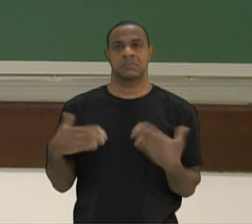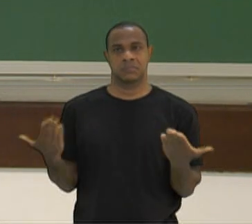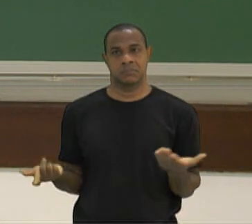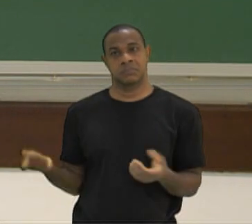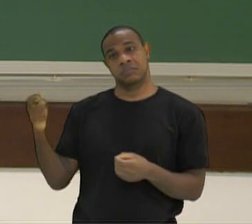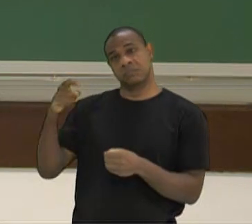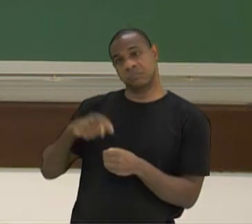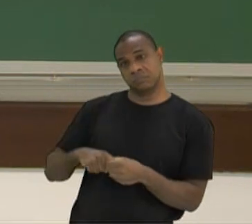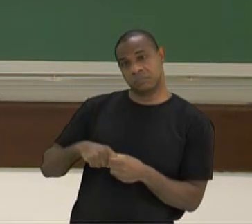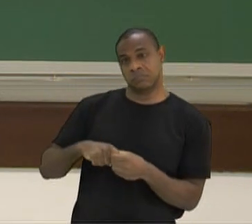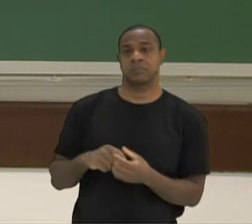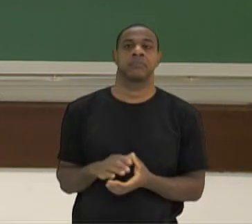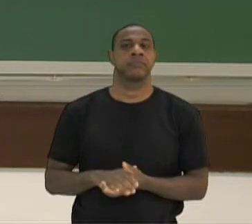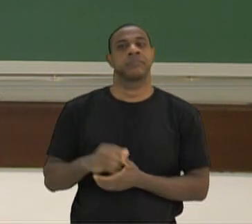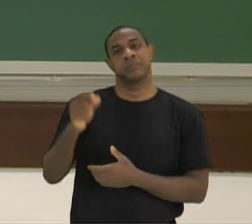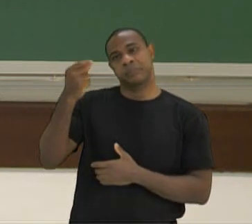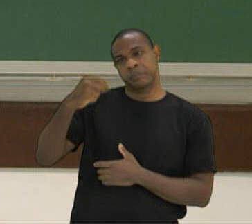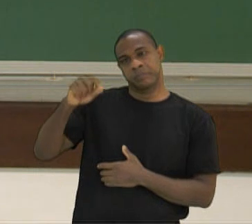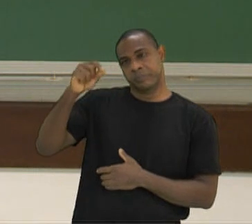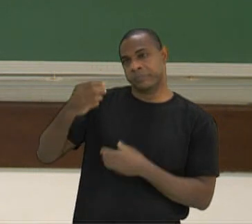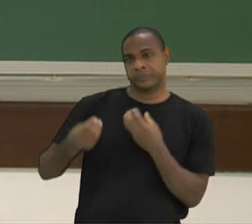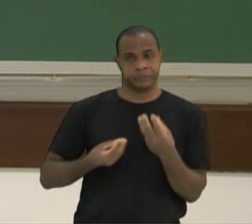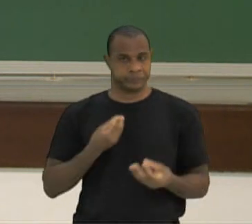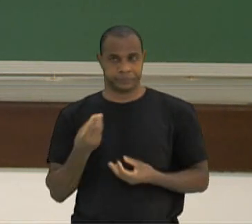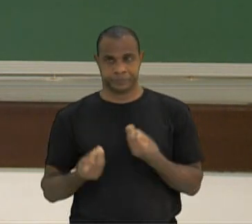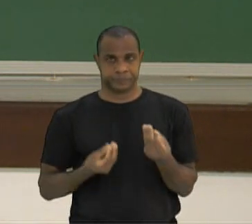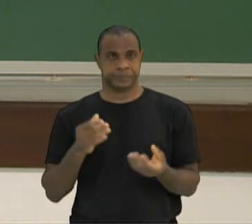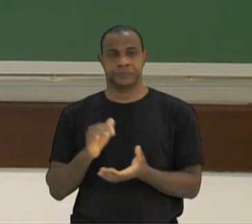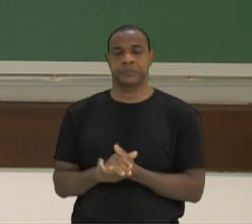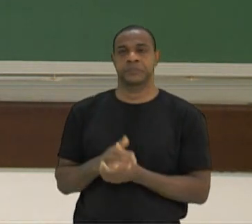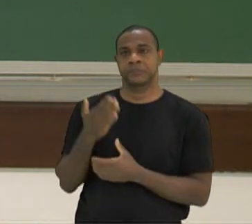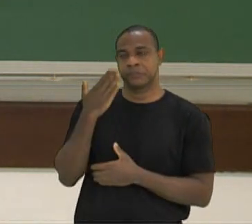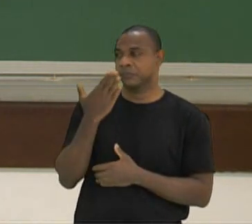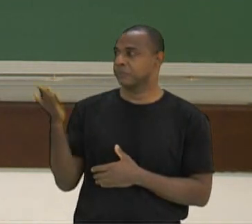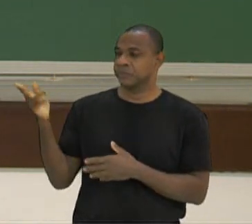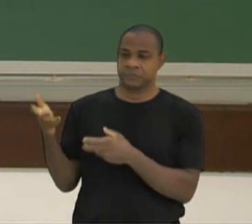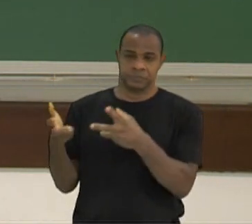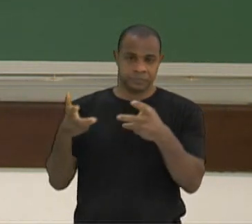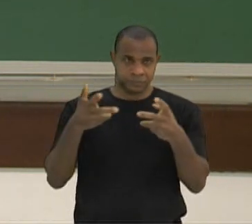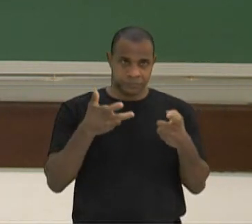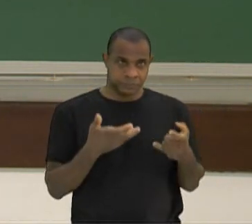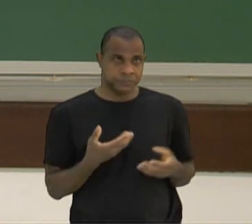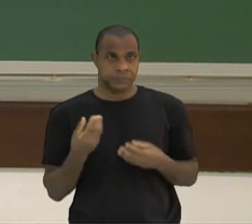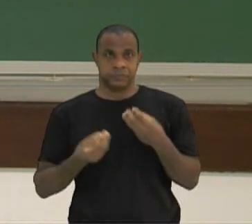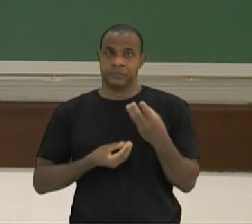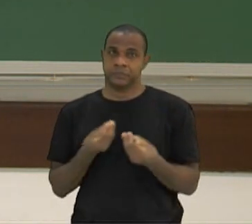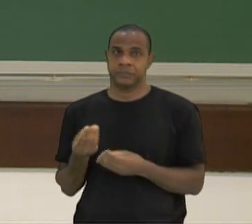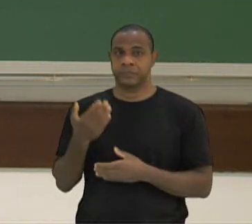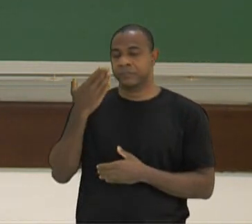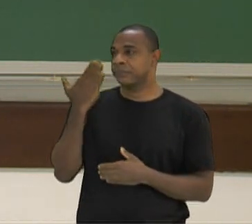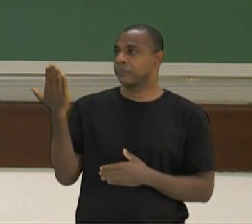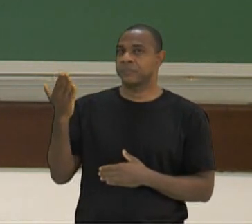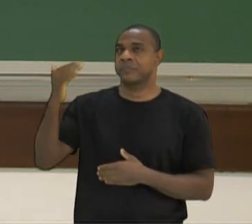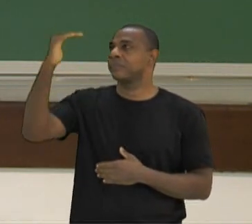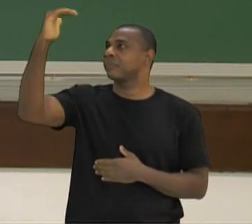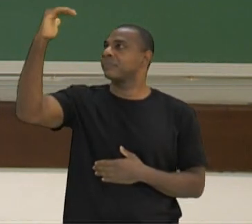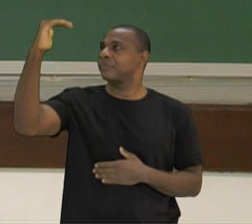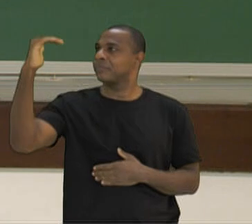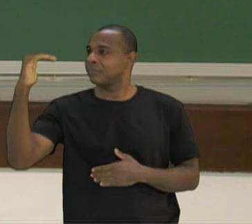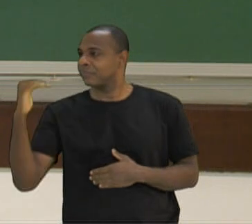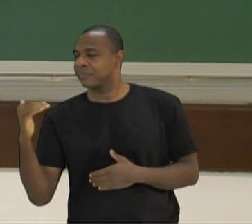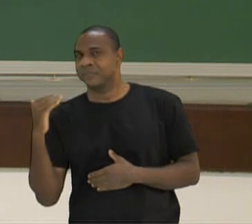Voltamos então ali com a correção da nossa atividade, né? Vocês deveriam observar no mapa e até aqui na legenda tem ali as